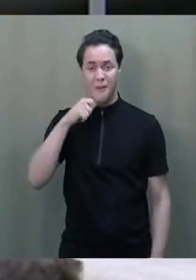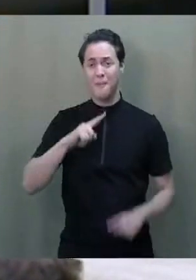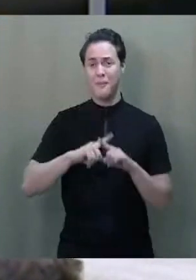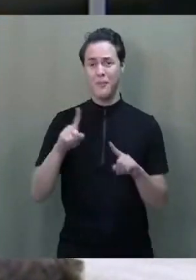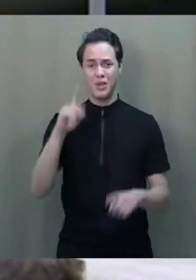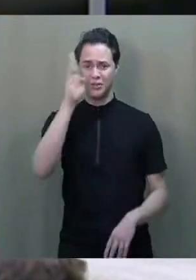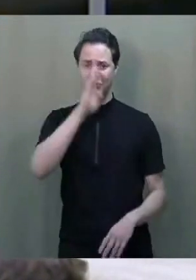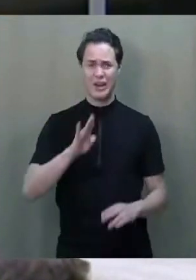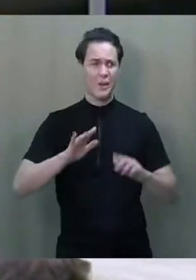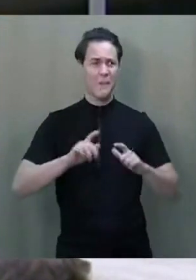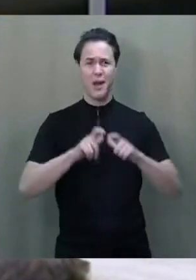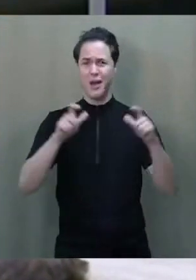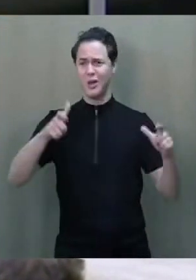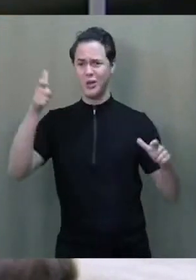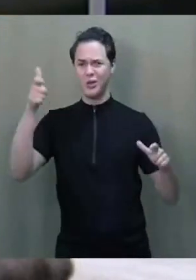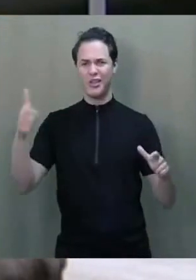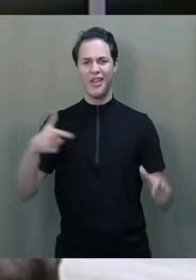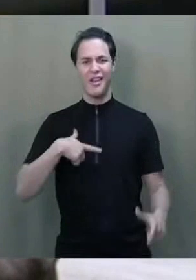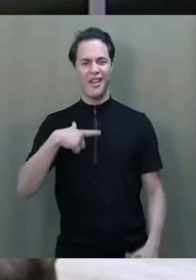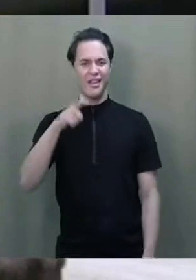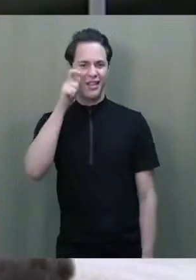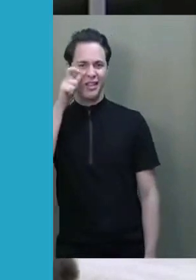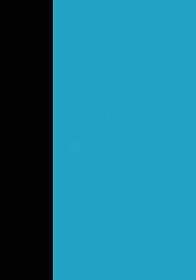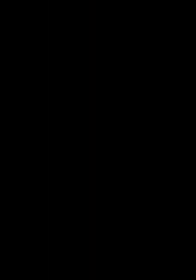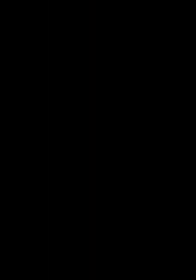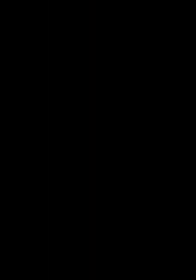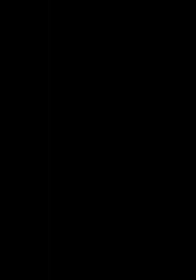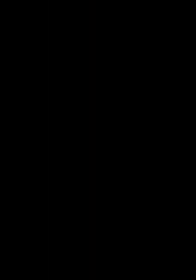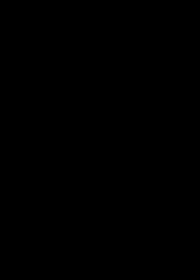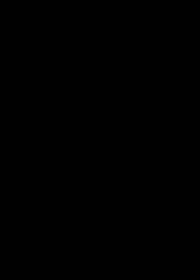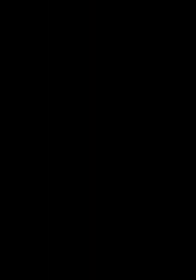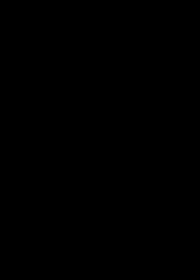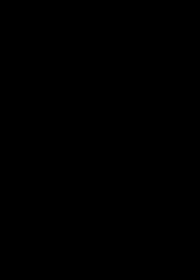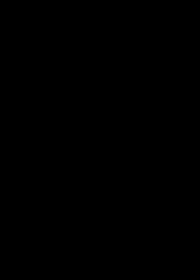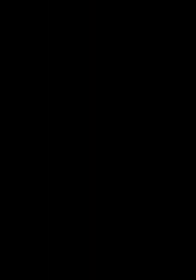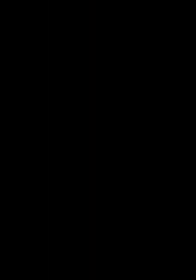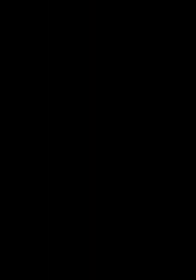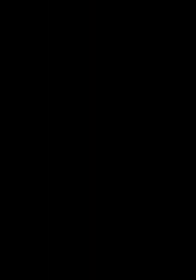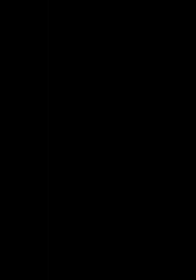do que os interesses pessoais do senador Renan Calheiros